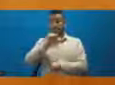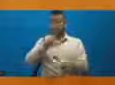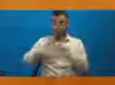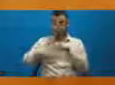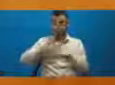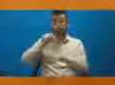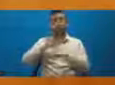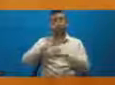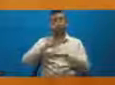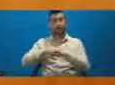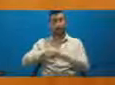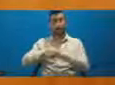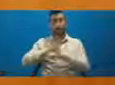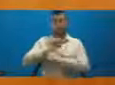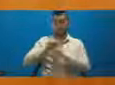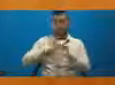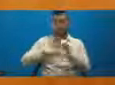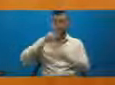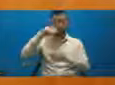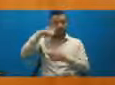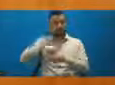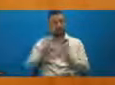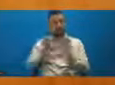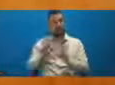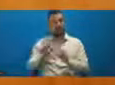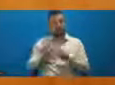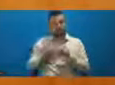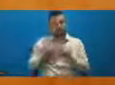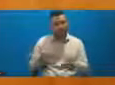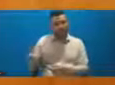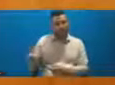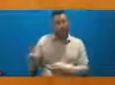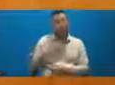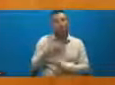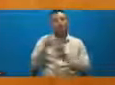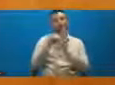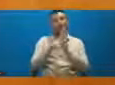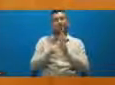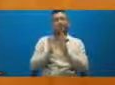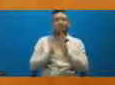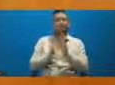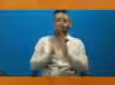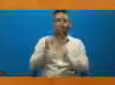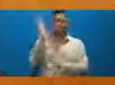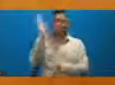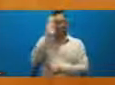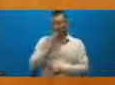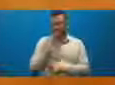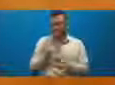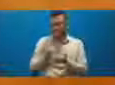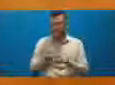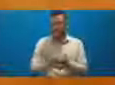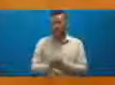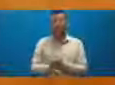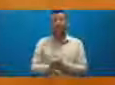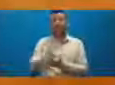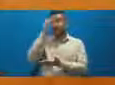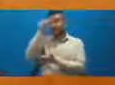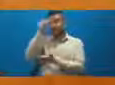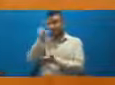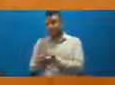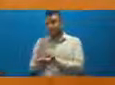se renovando por dentro para oferecer esse novo programa partidário para o Brasil e as teses que